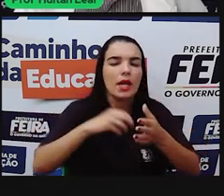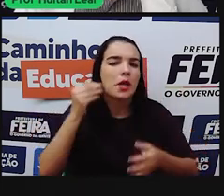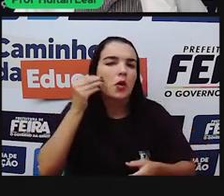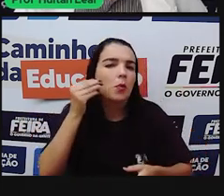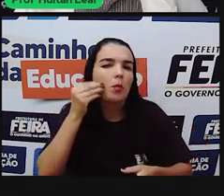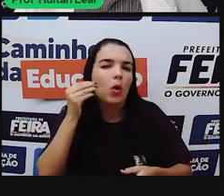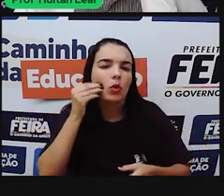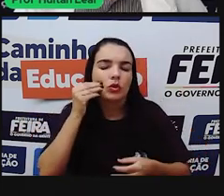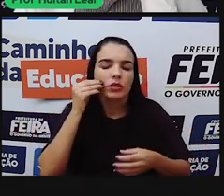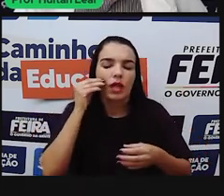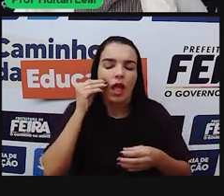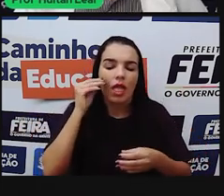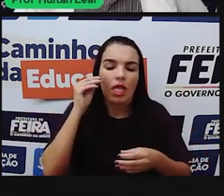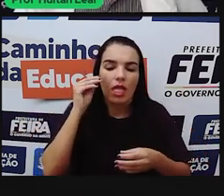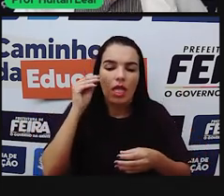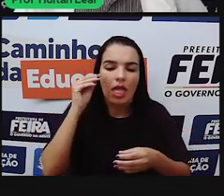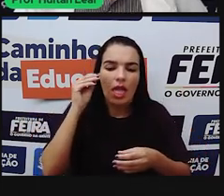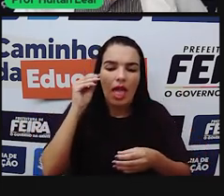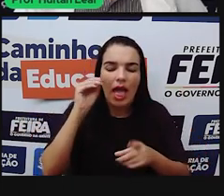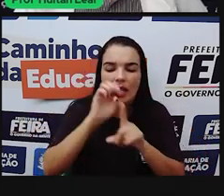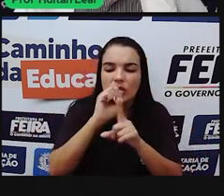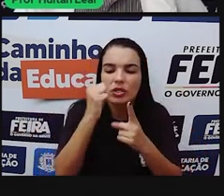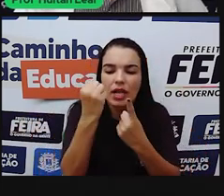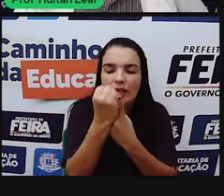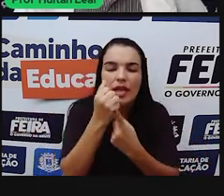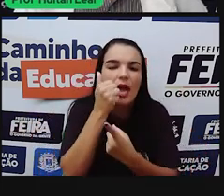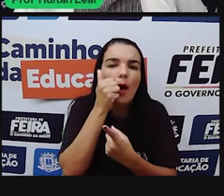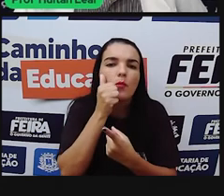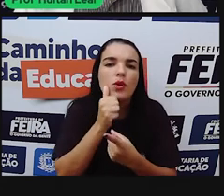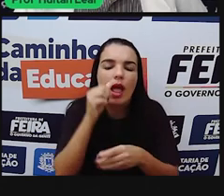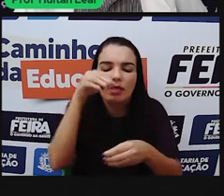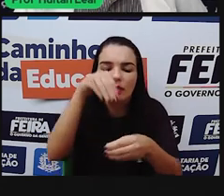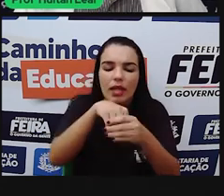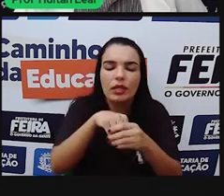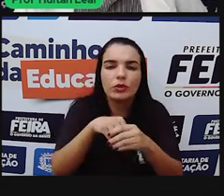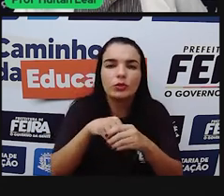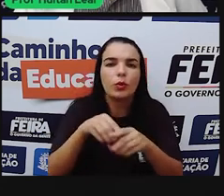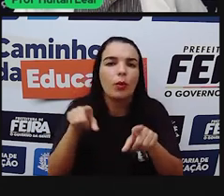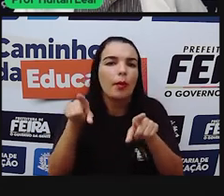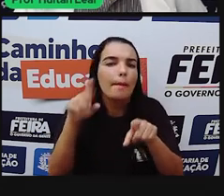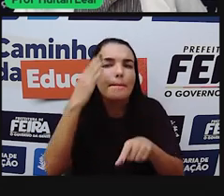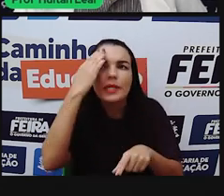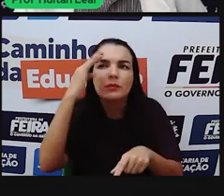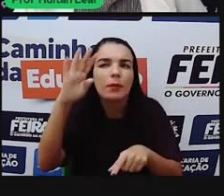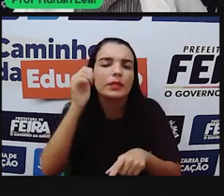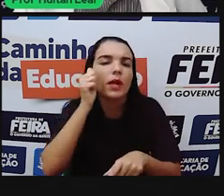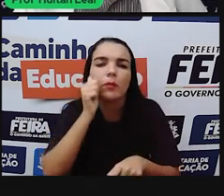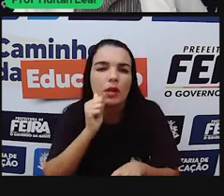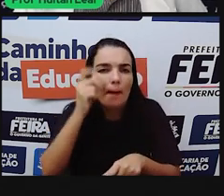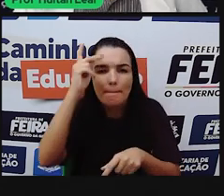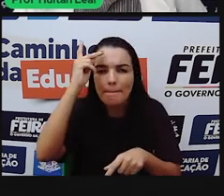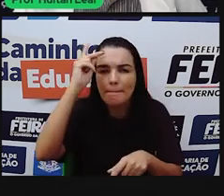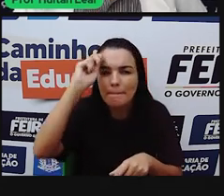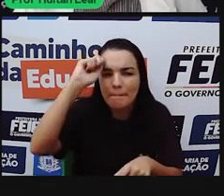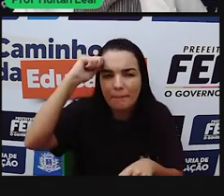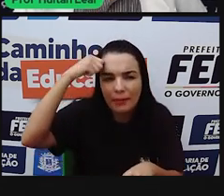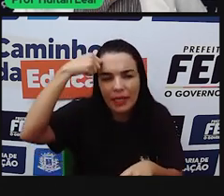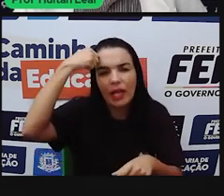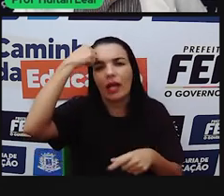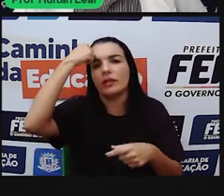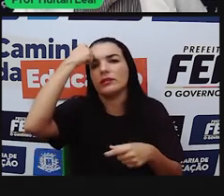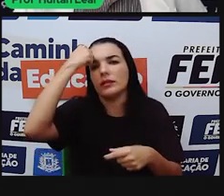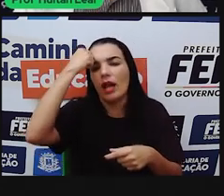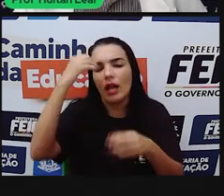mulher dentro de uma sociedade, principalmente a mulher que é favelada, negra,